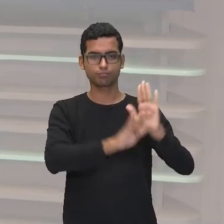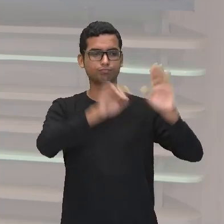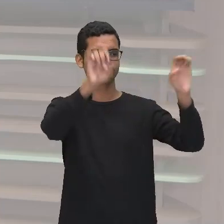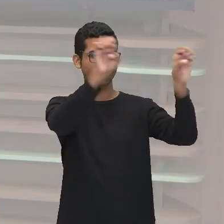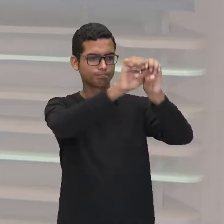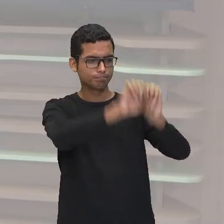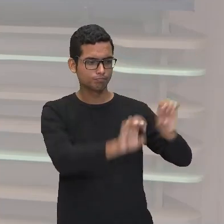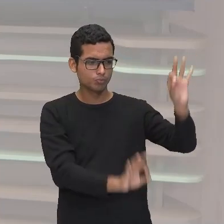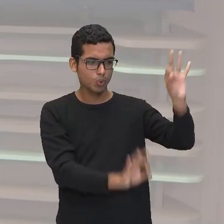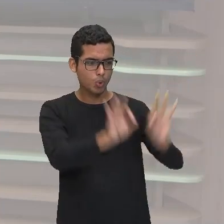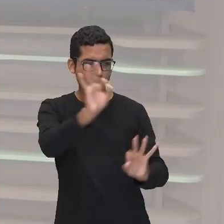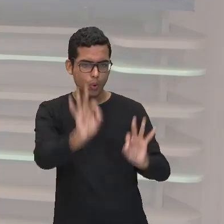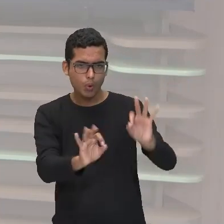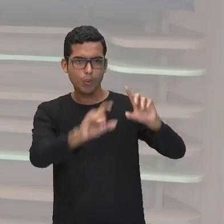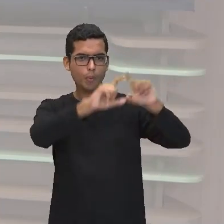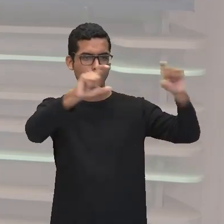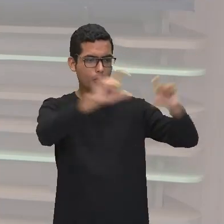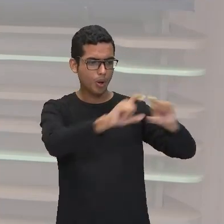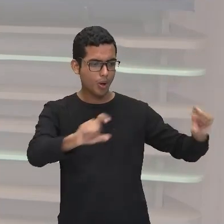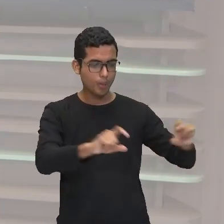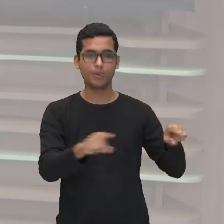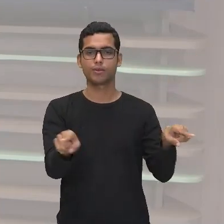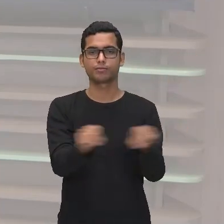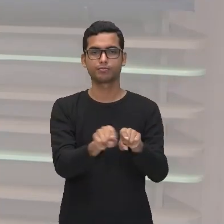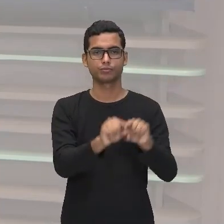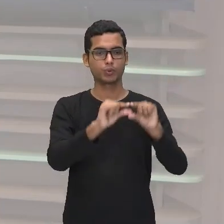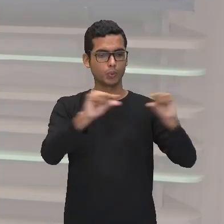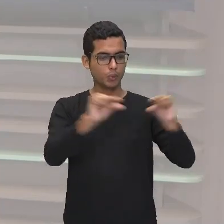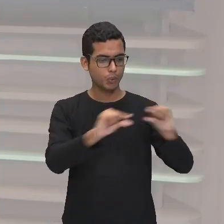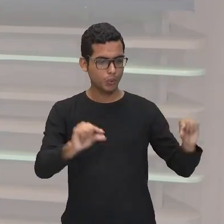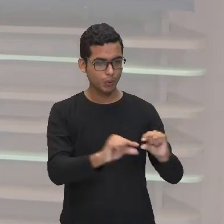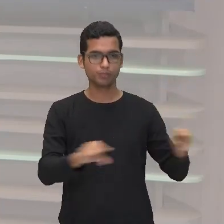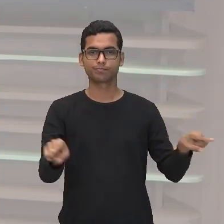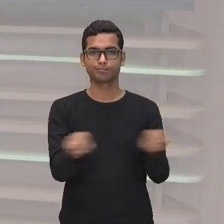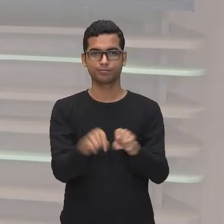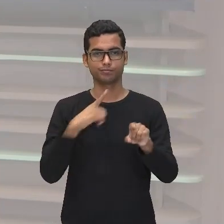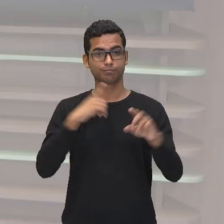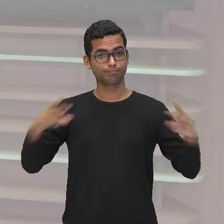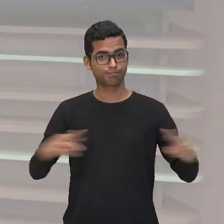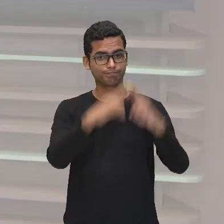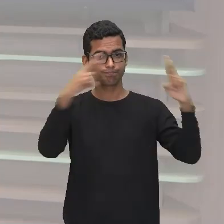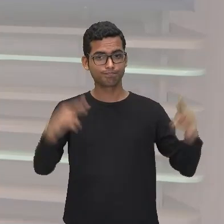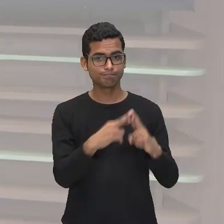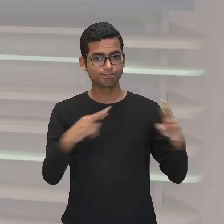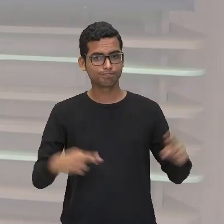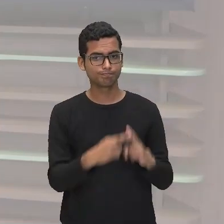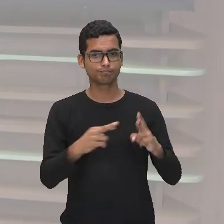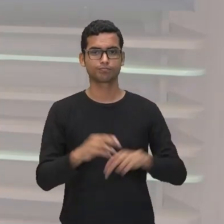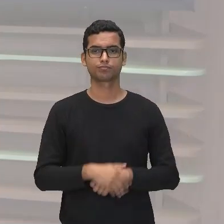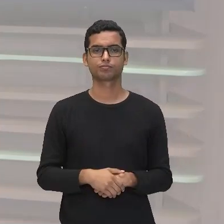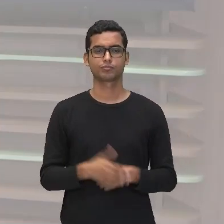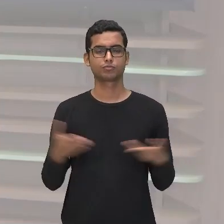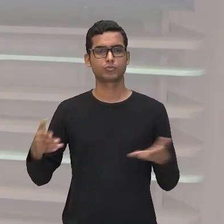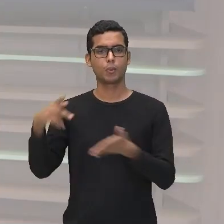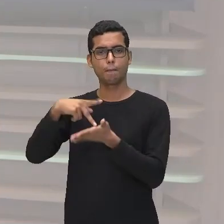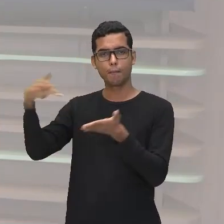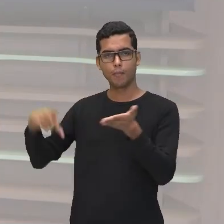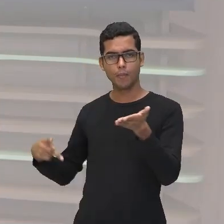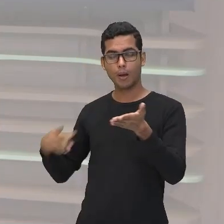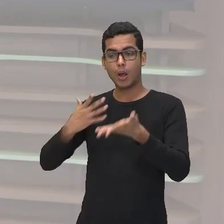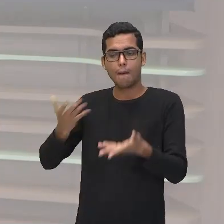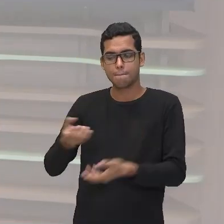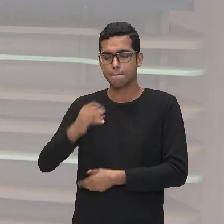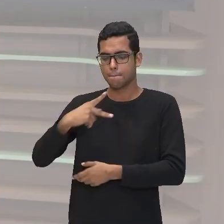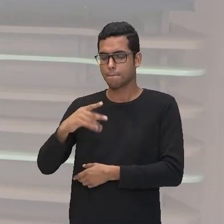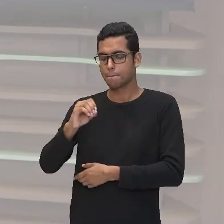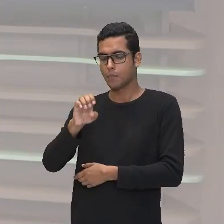estruturado, organizado em torno de estrofe, de verso e muitas vezes com rima. E a poesia? A poesia é